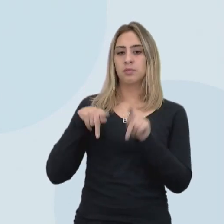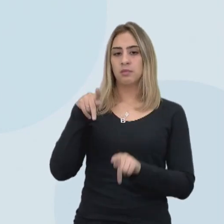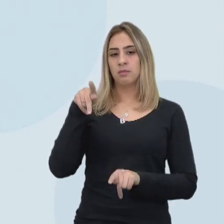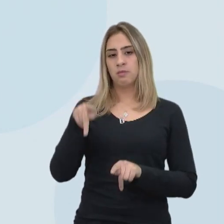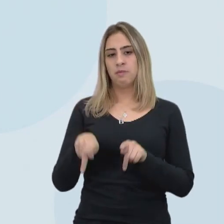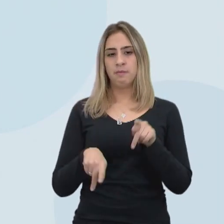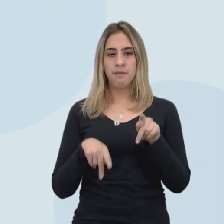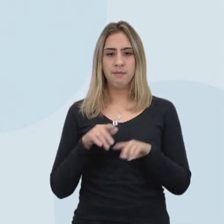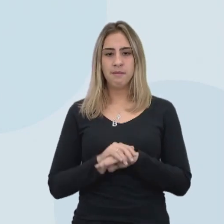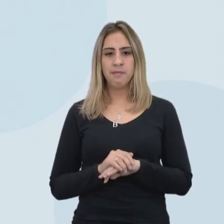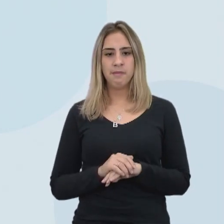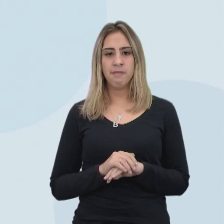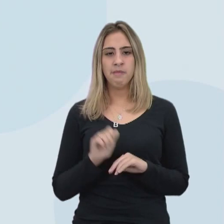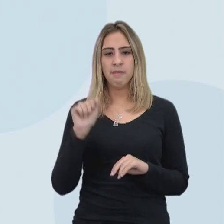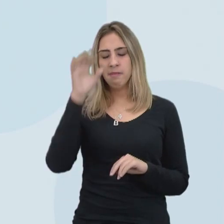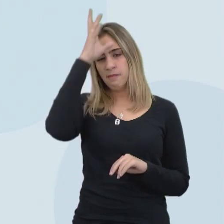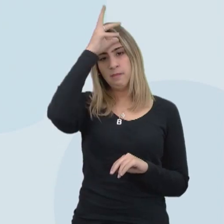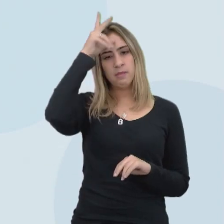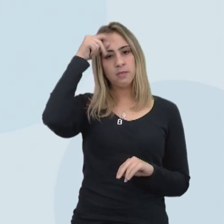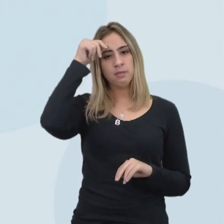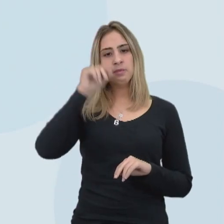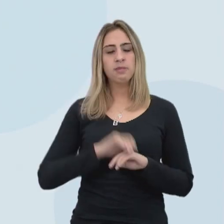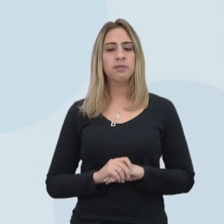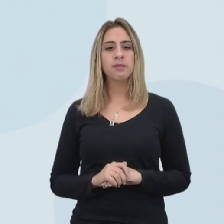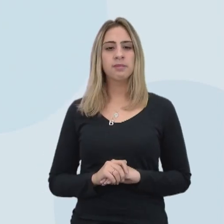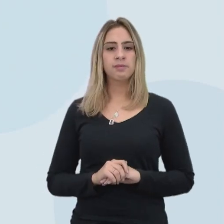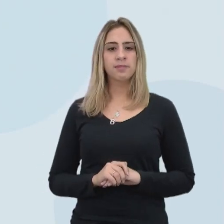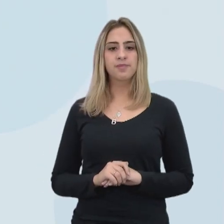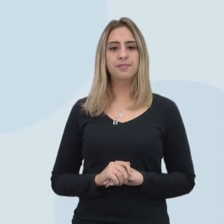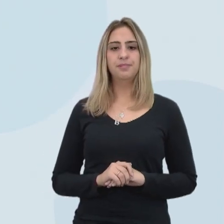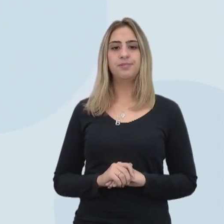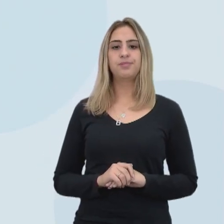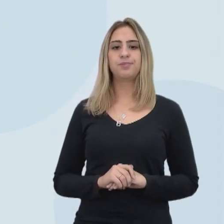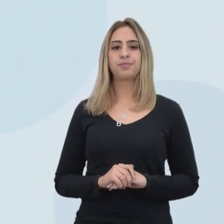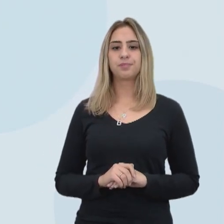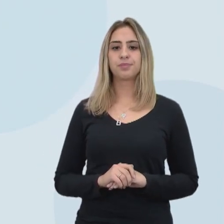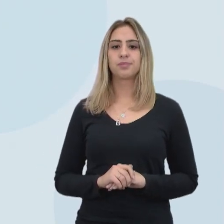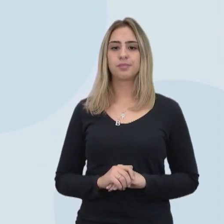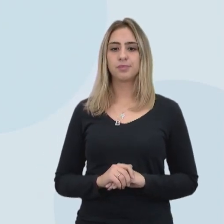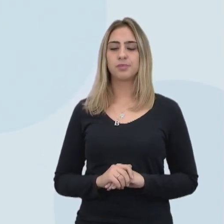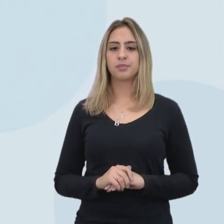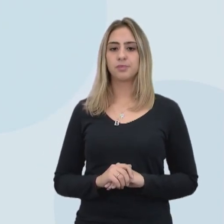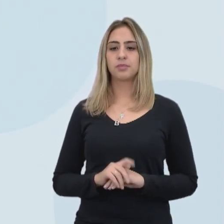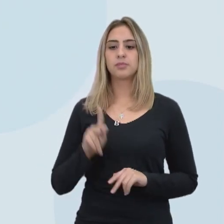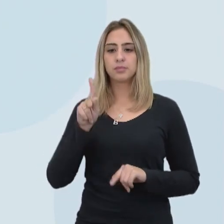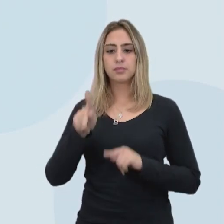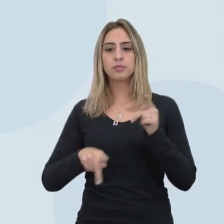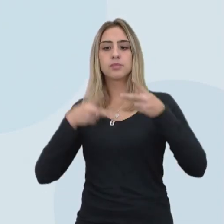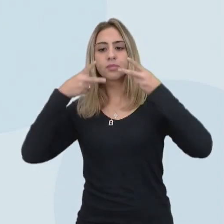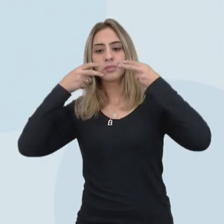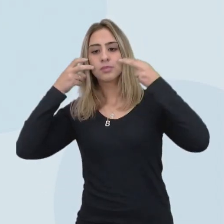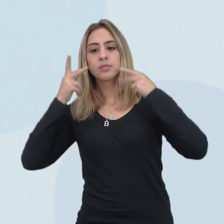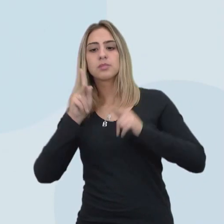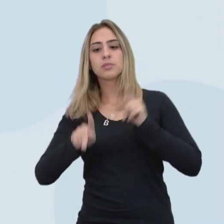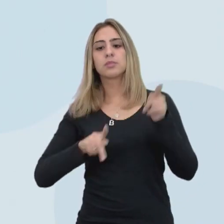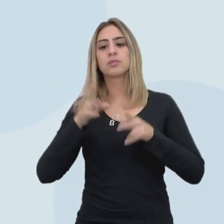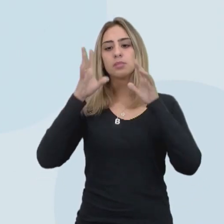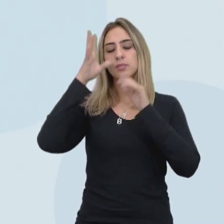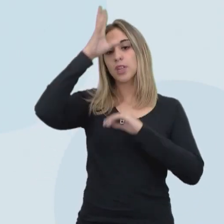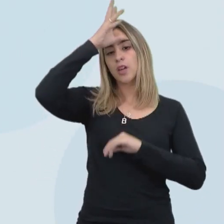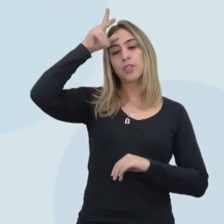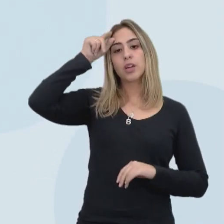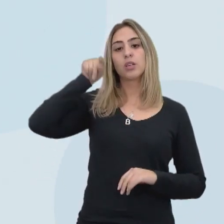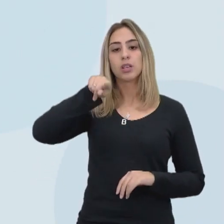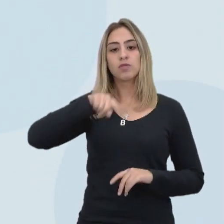vou colocar aqui em cima, africanos em cima da letra, espero que vocês consigam ler. Então, os povos indígenas e os povos africanos, eles